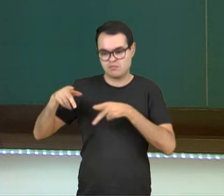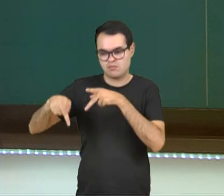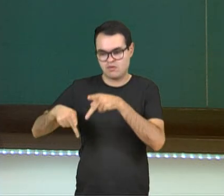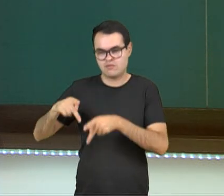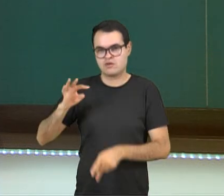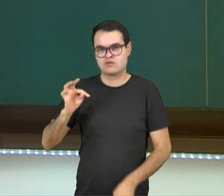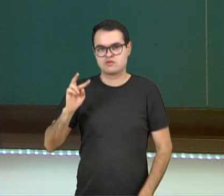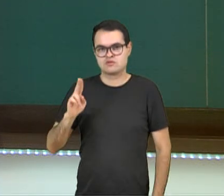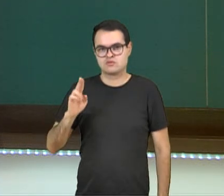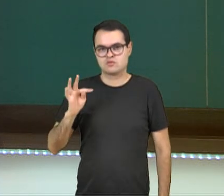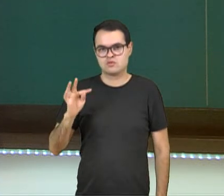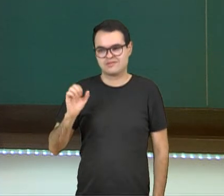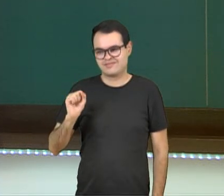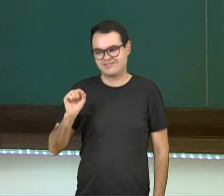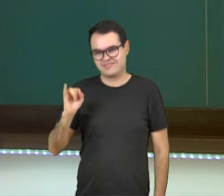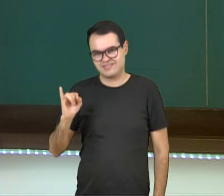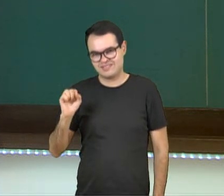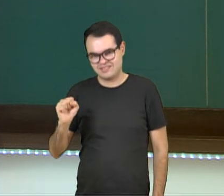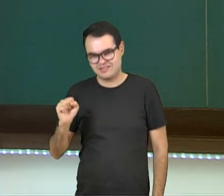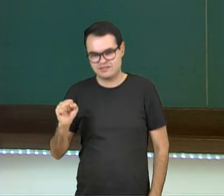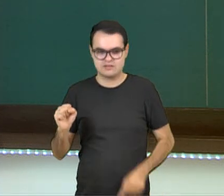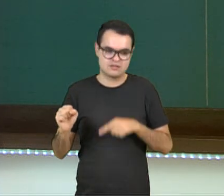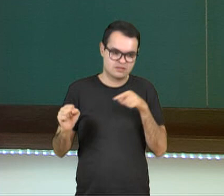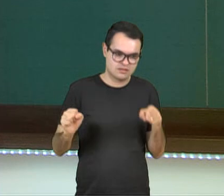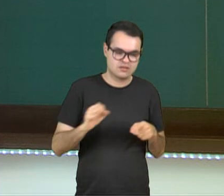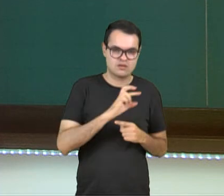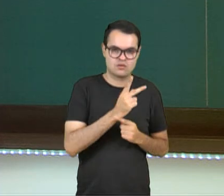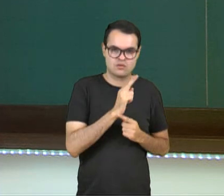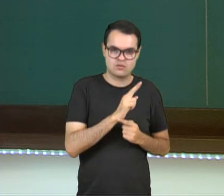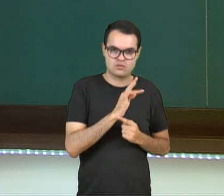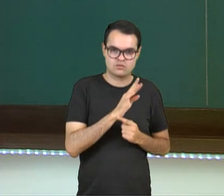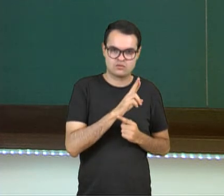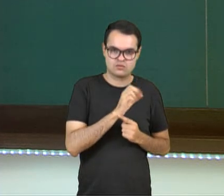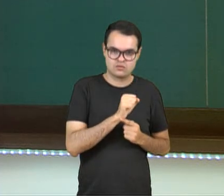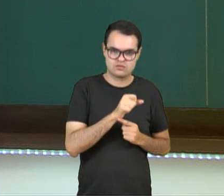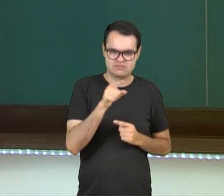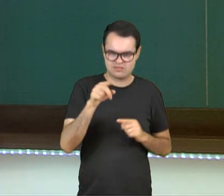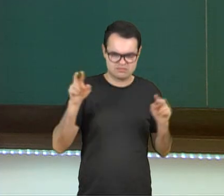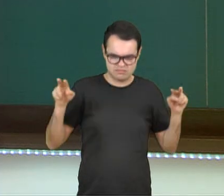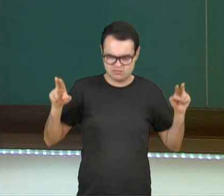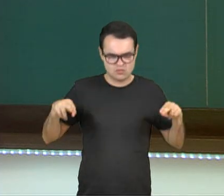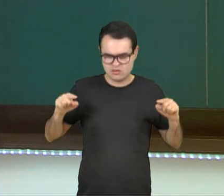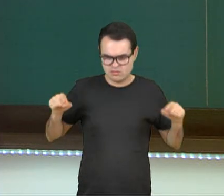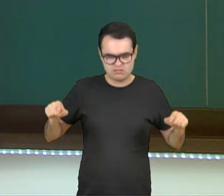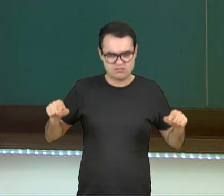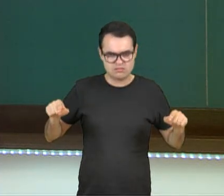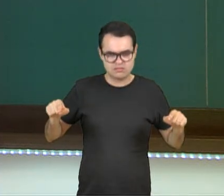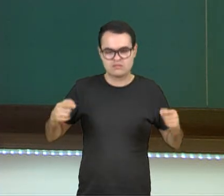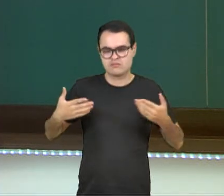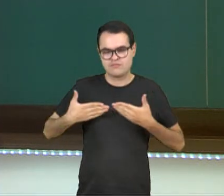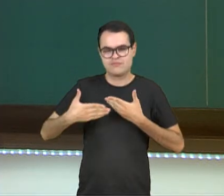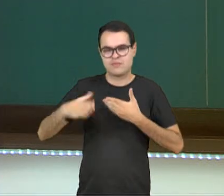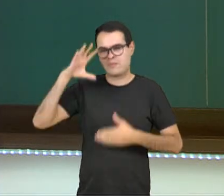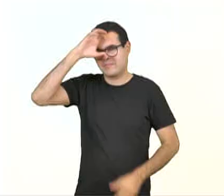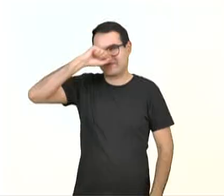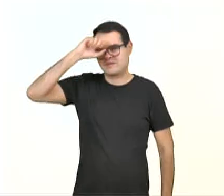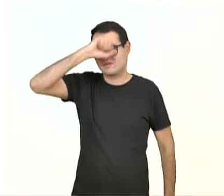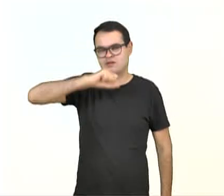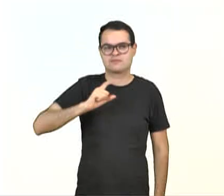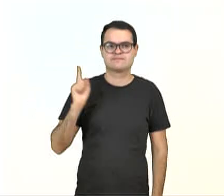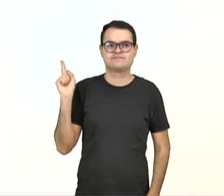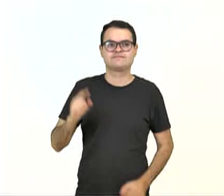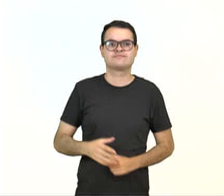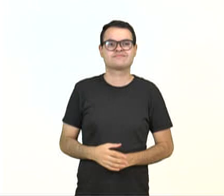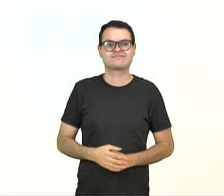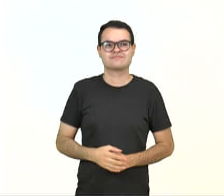e Hutus? Não? Não ouviu? Pois bem, nós vamos aprender agora um pouquinho aqui. O